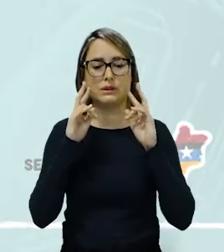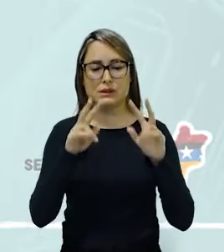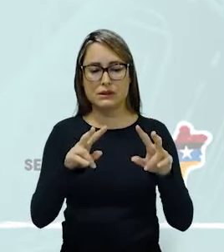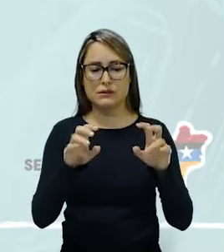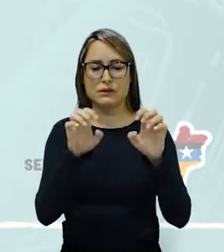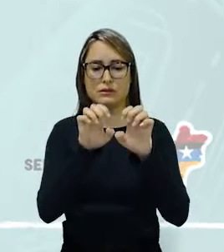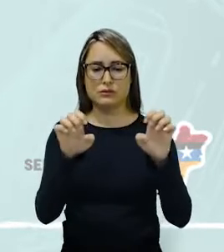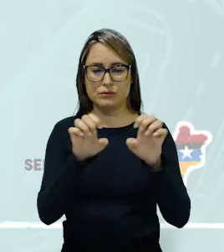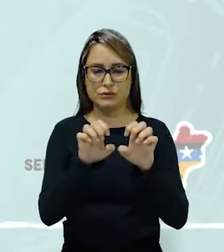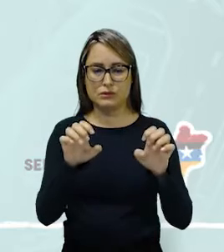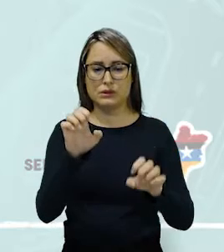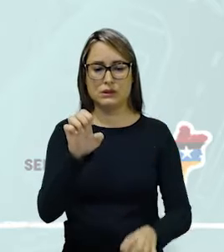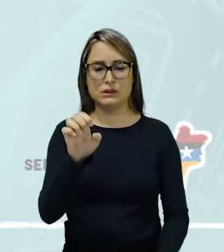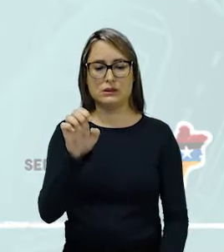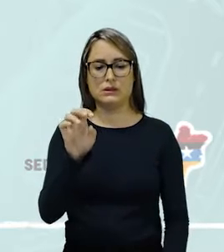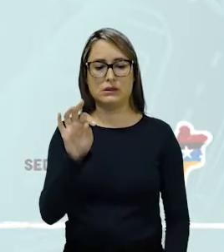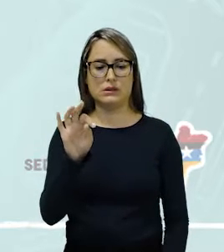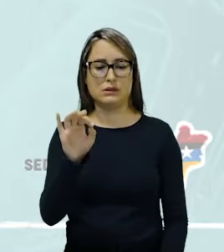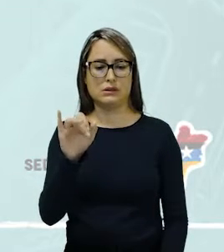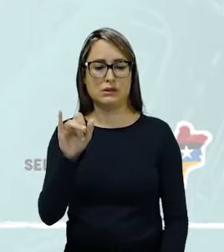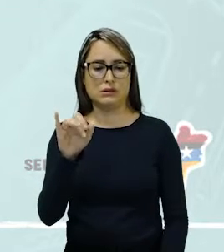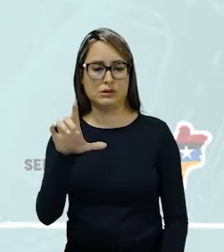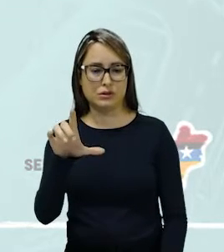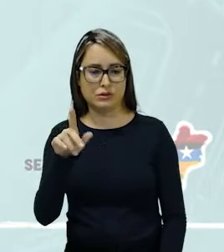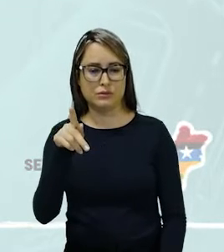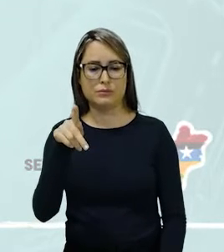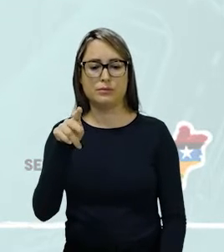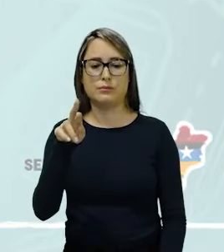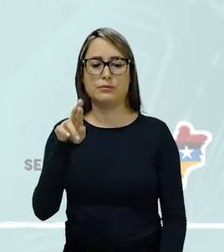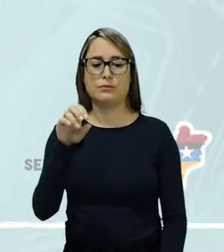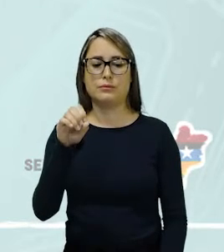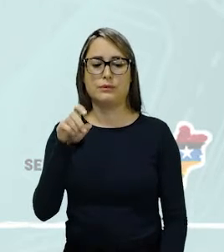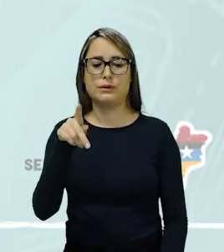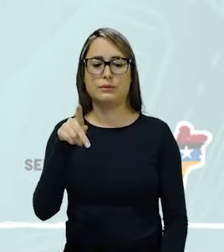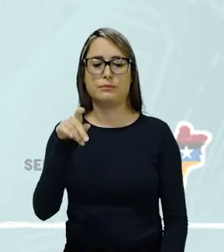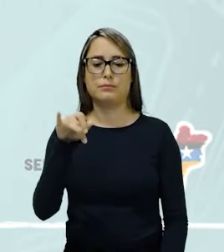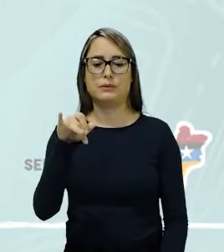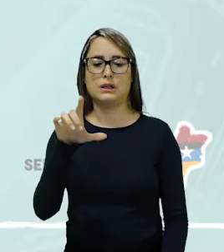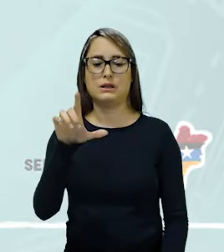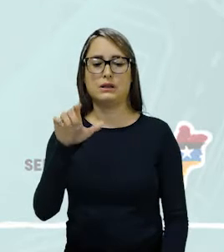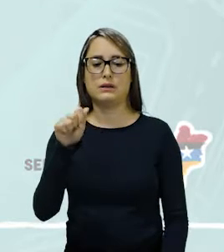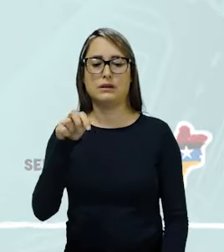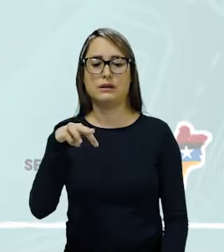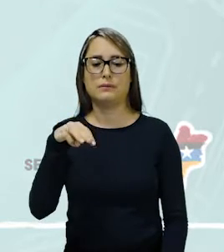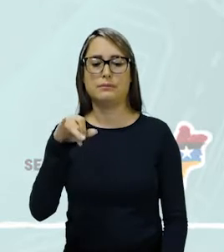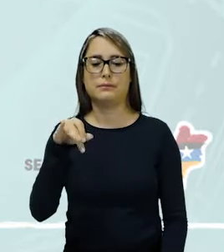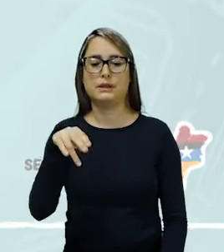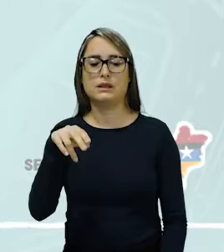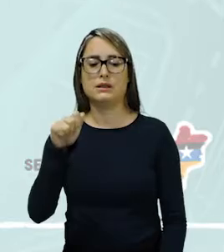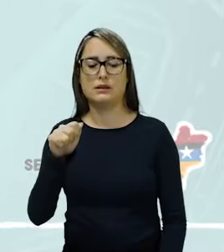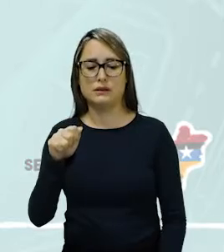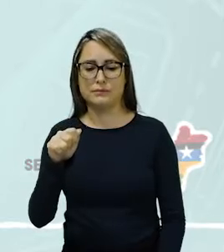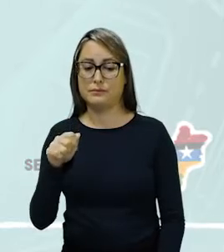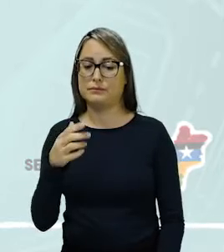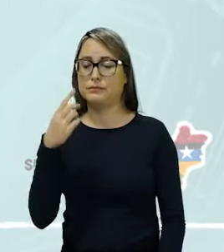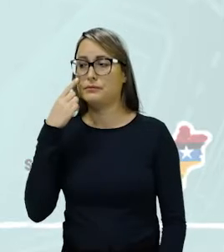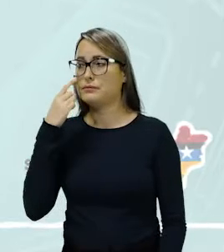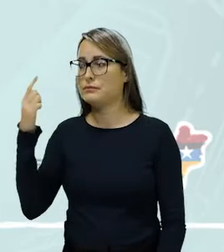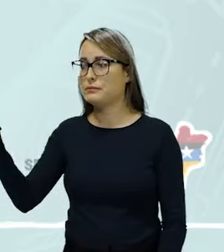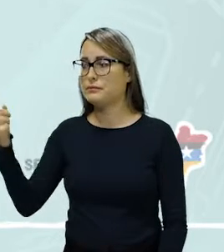etilpropilamina. Então, aqui nós temos a estrutura. O seu isômero de compensação, né?